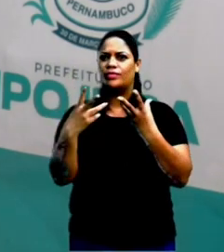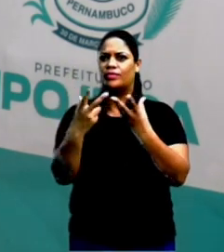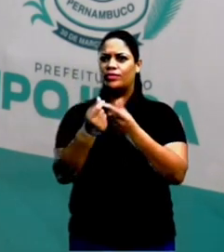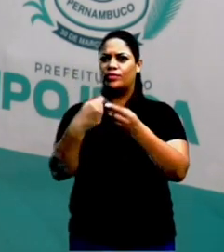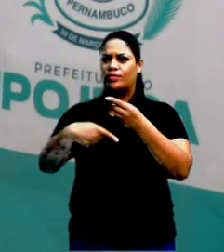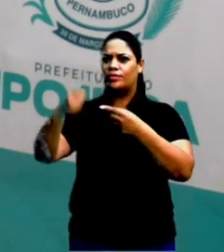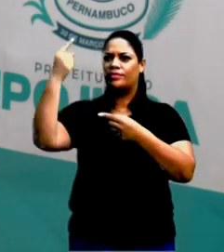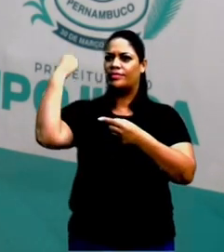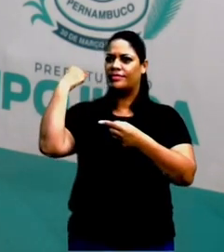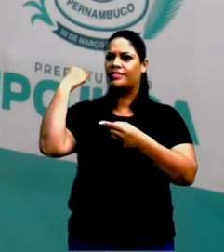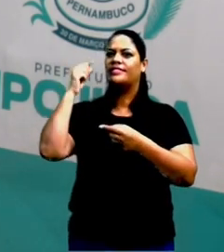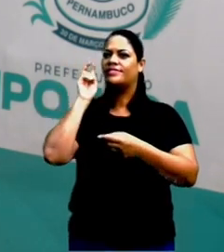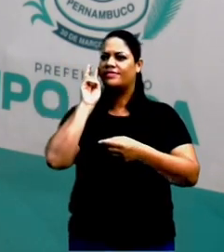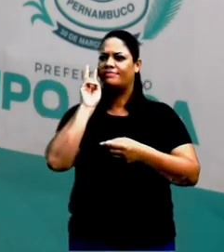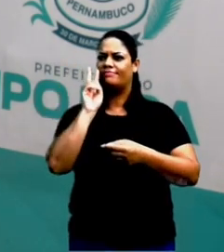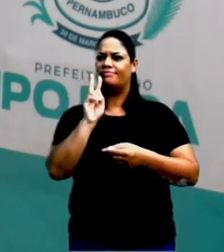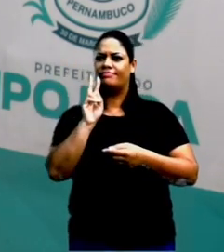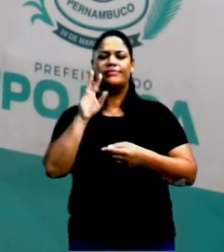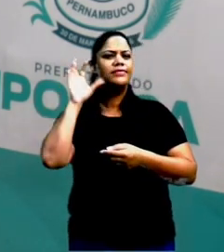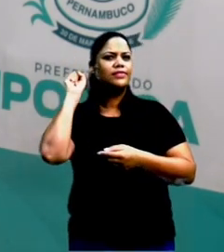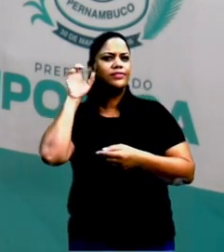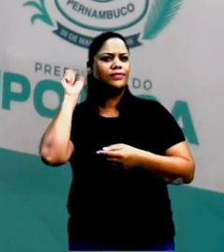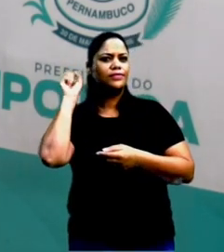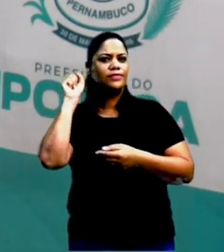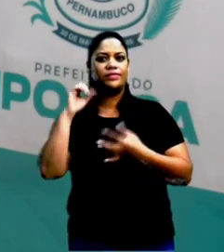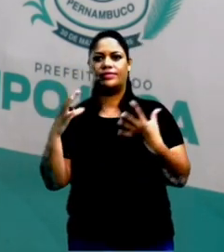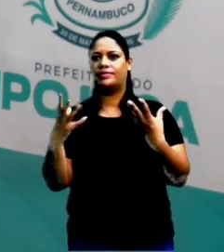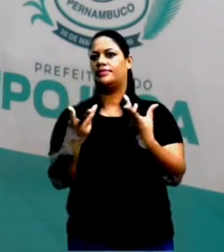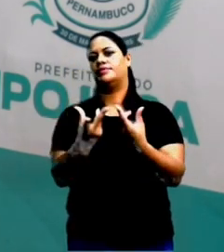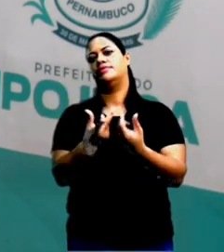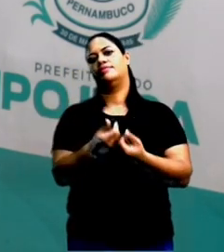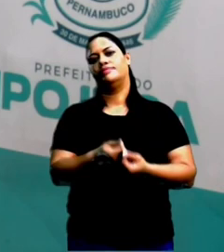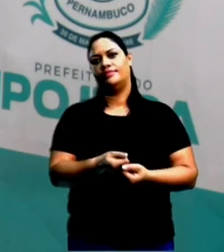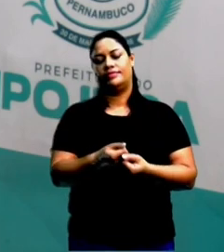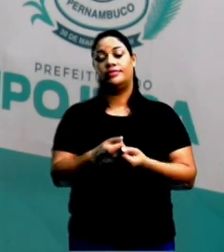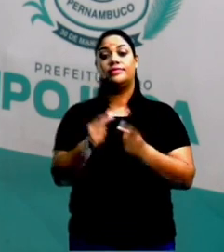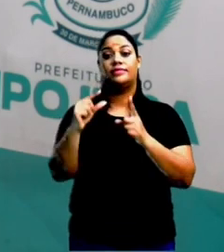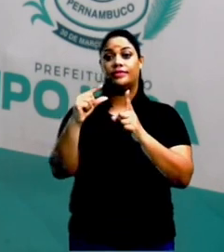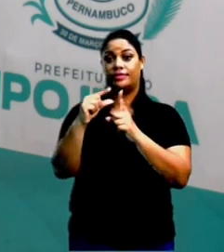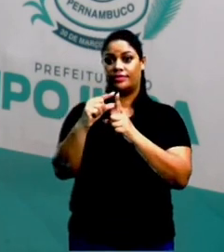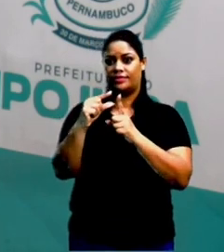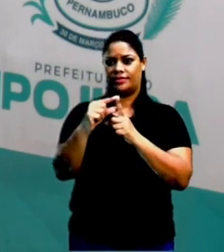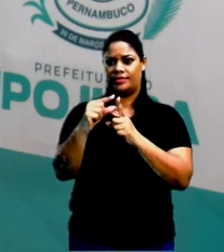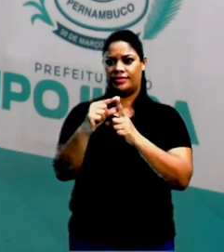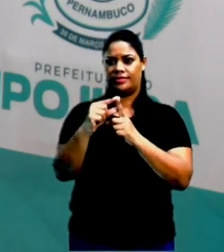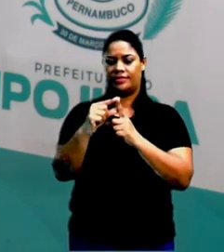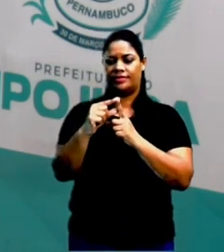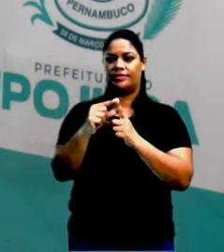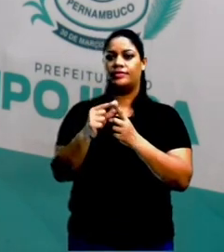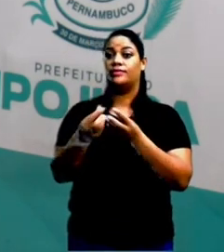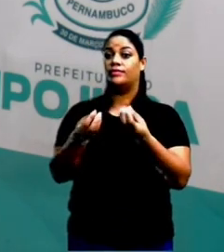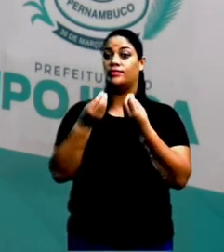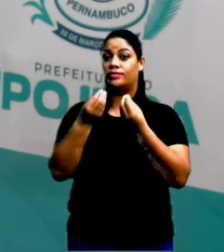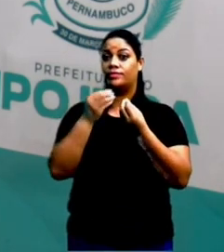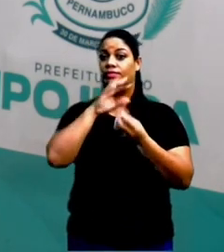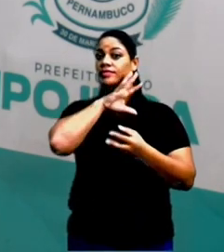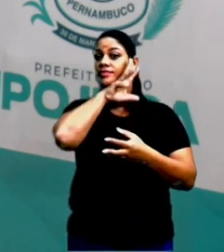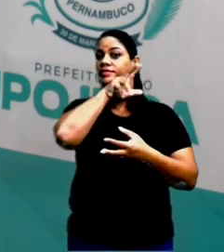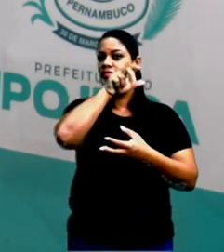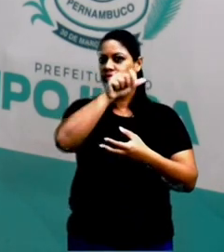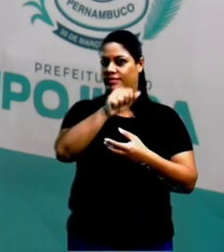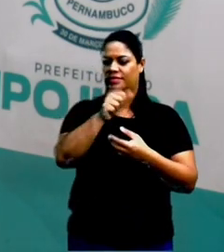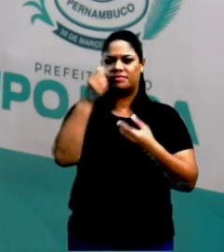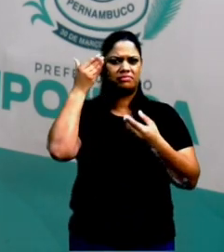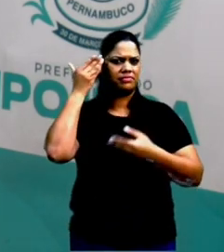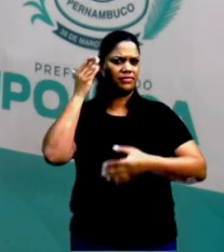ali atrás dele, atenta, sem ele ver, escutando. E aquelas palavras, do jeito que o leão,